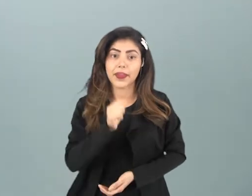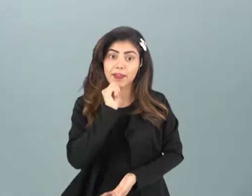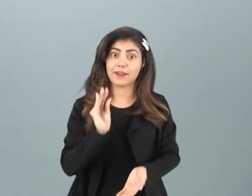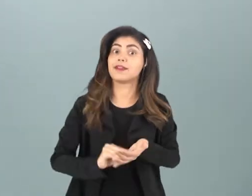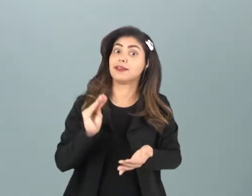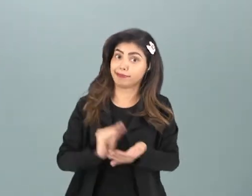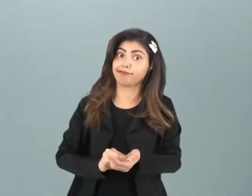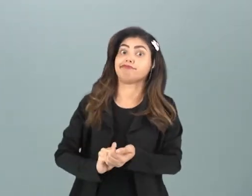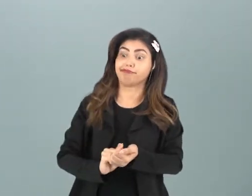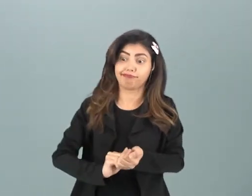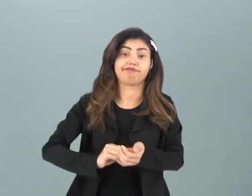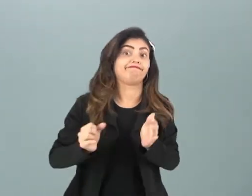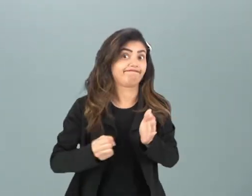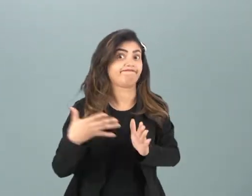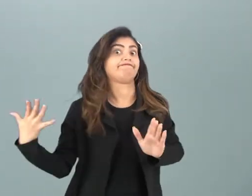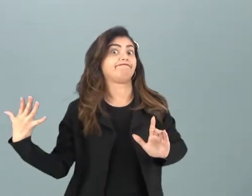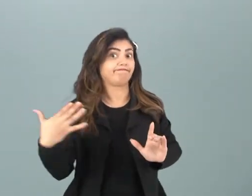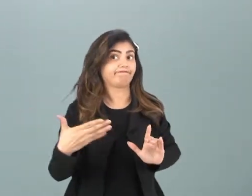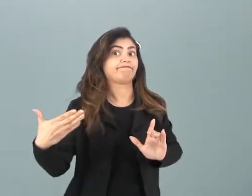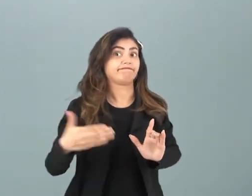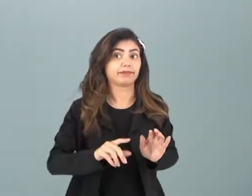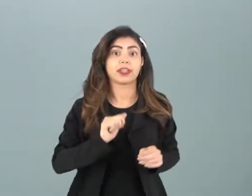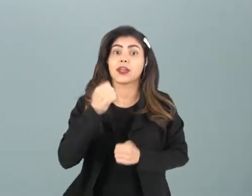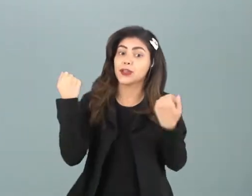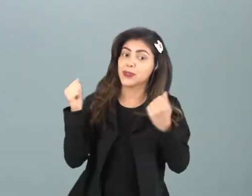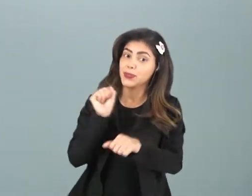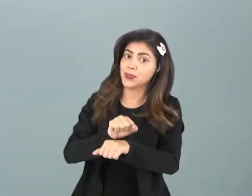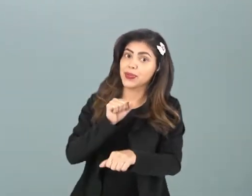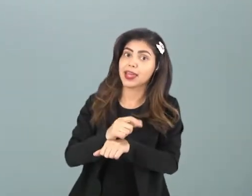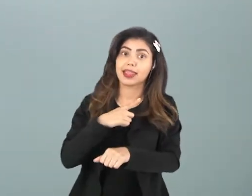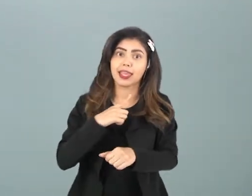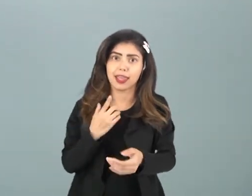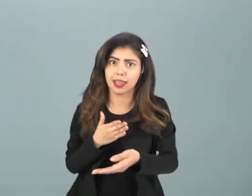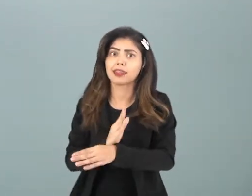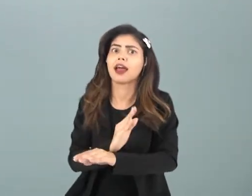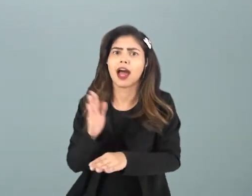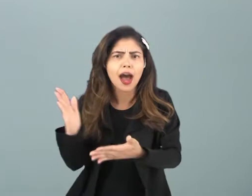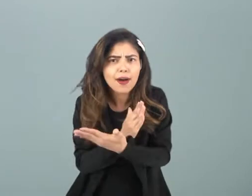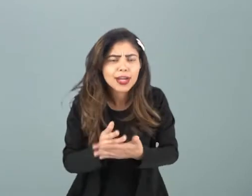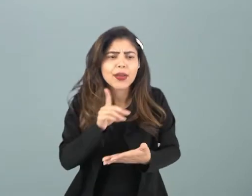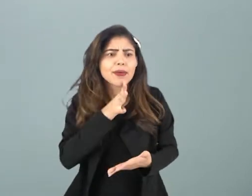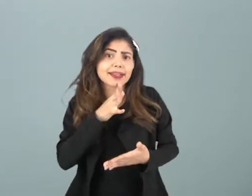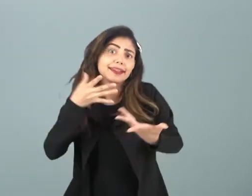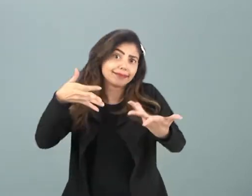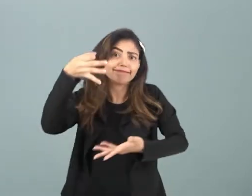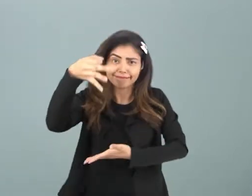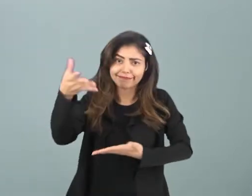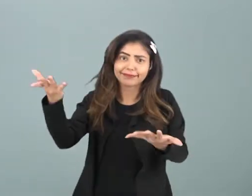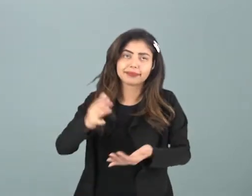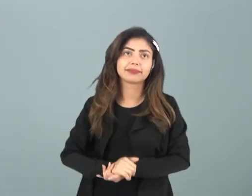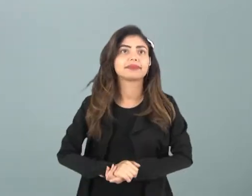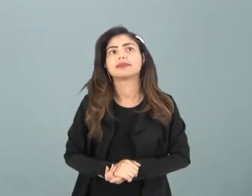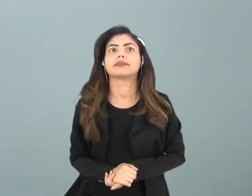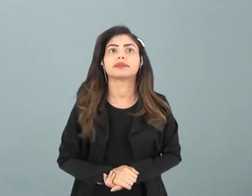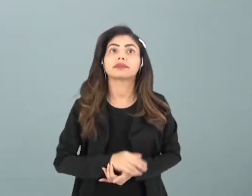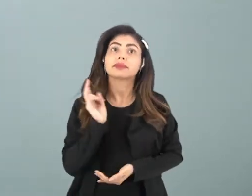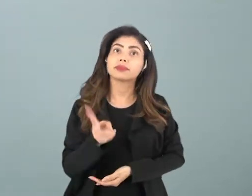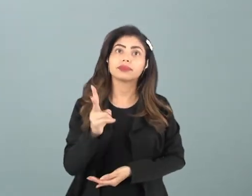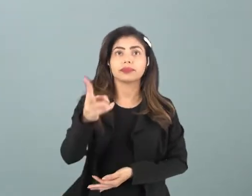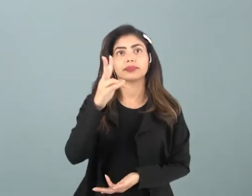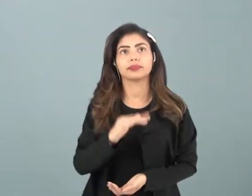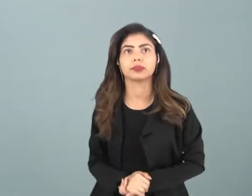falta muito para a gente ter acesso dela. Espero que um dia a gente possa pelo menos entrar na casa de alguém para conhecer ela, certo? Na